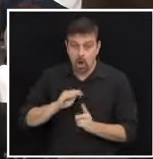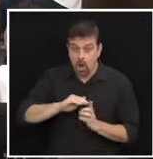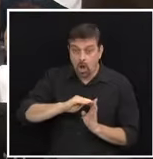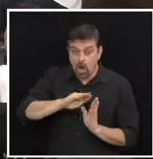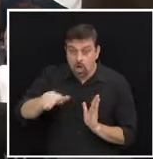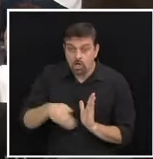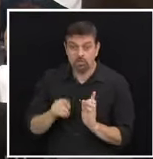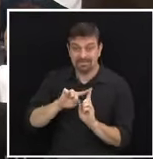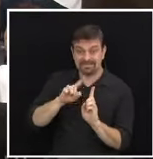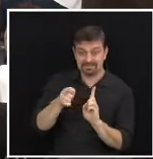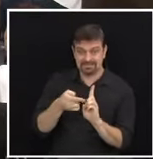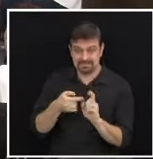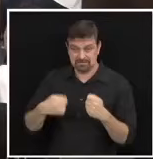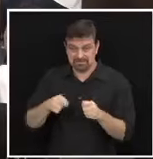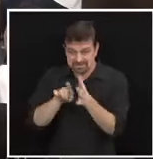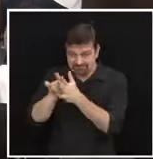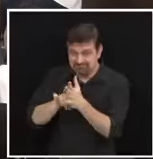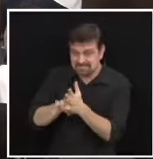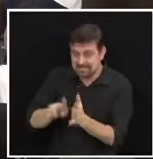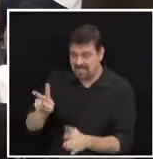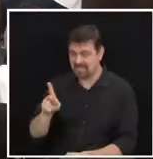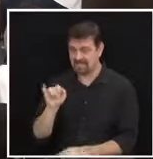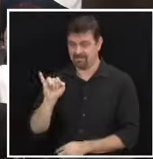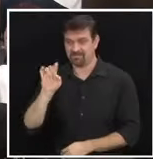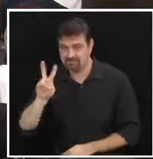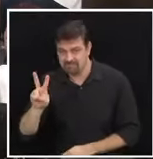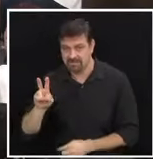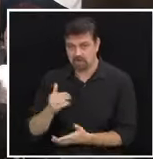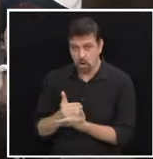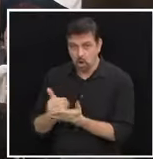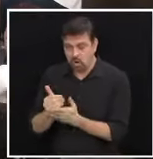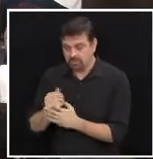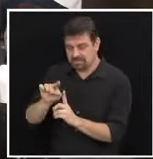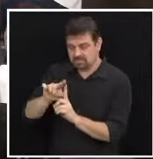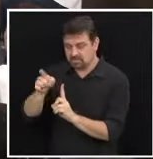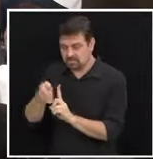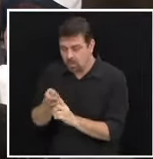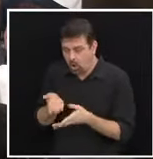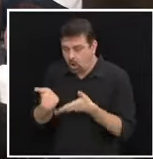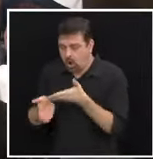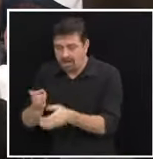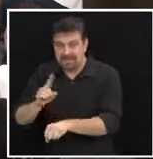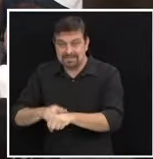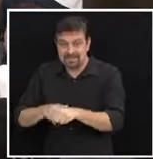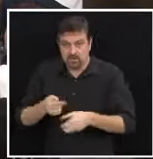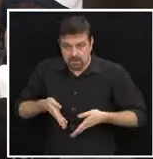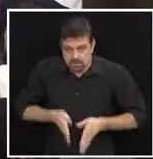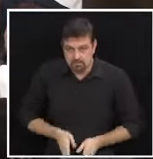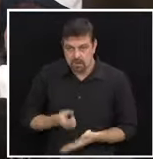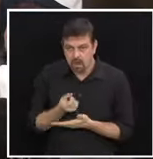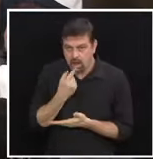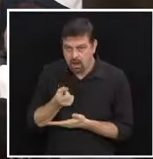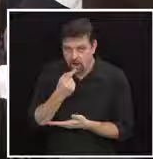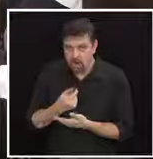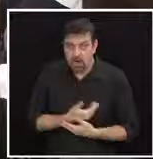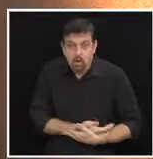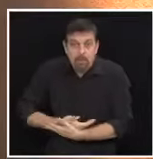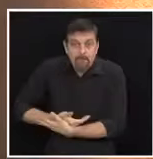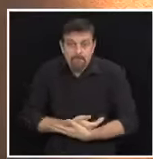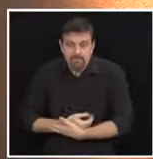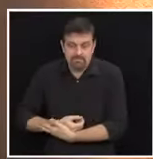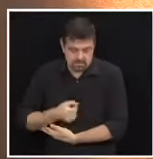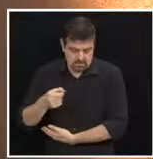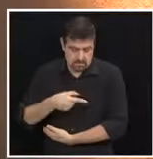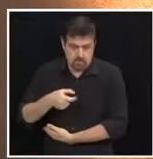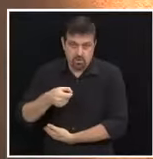teste HIV. Deu positivo, nós começamos a tratar a gestante, no momento do parto toma medicamento, a criança toma medicamento e